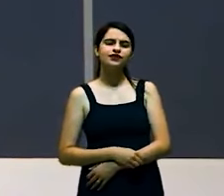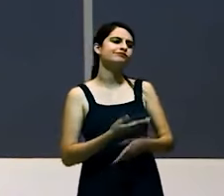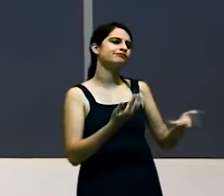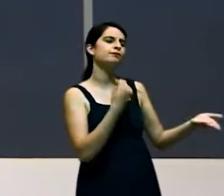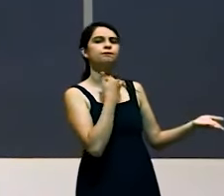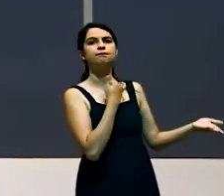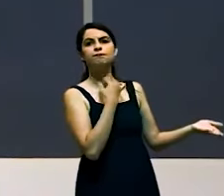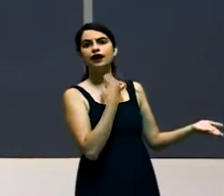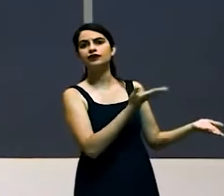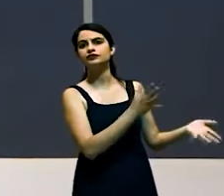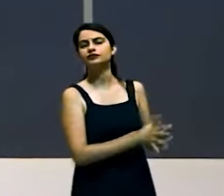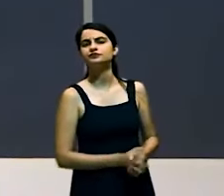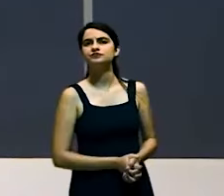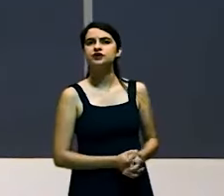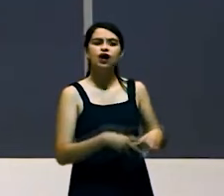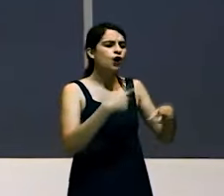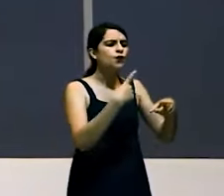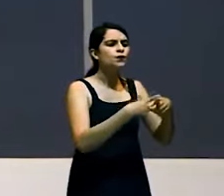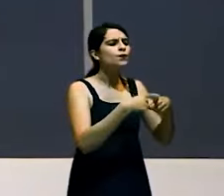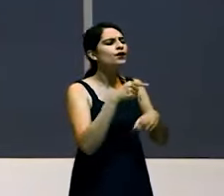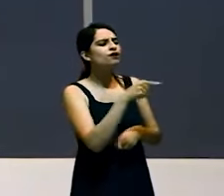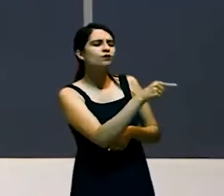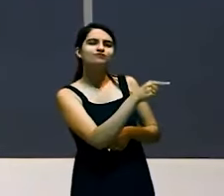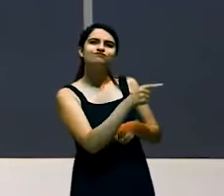Marta, por que que você está